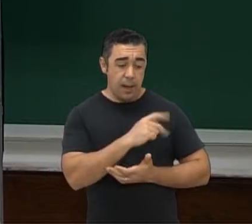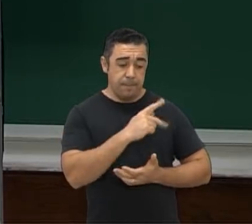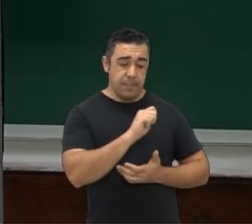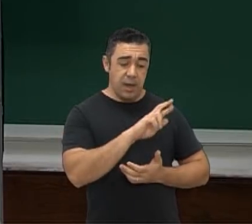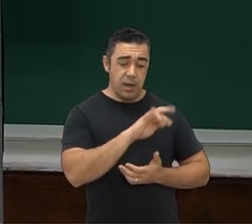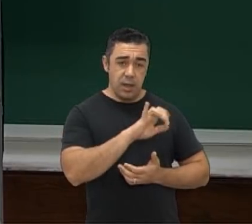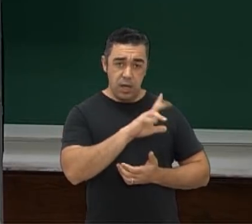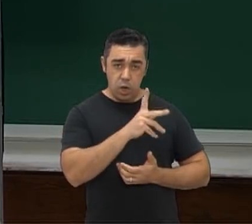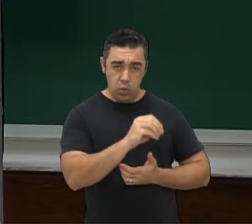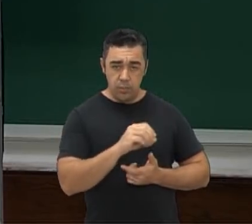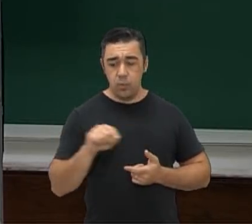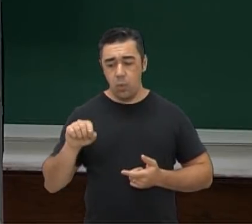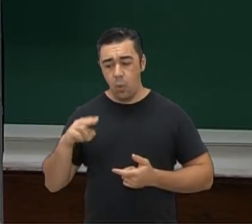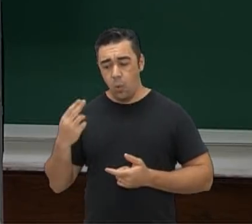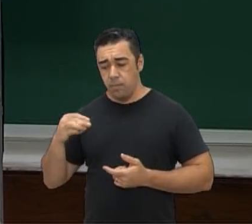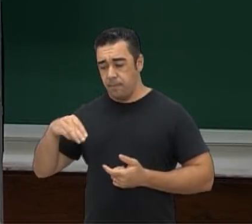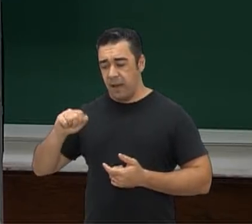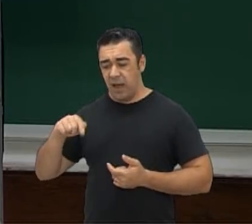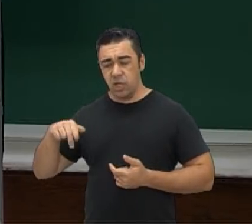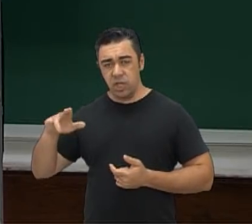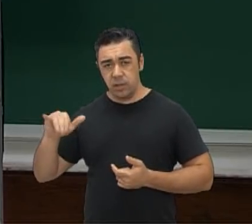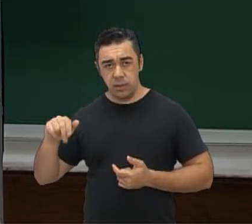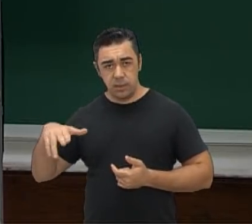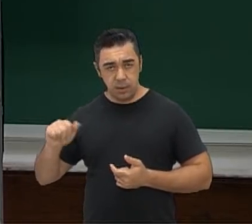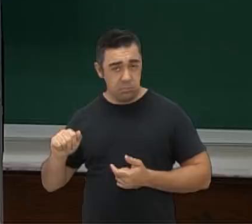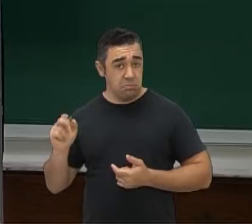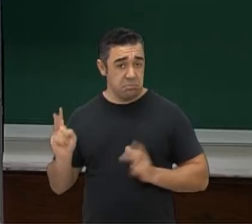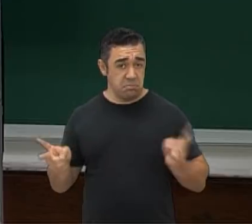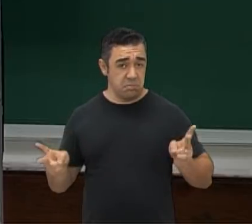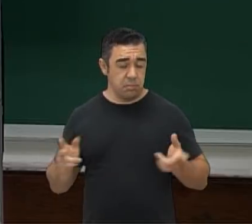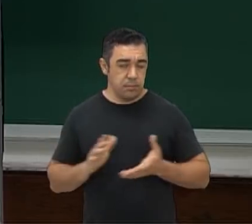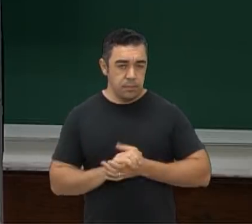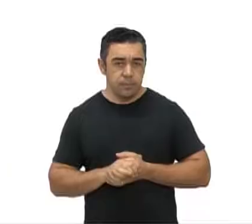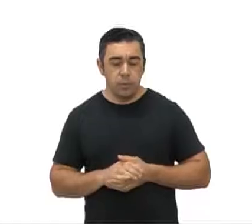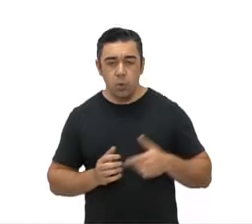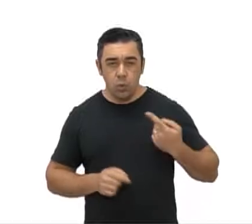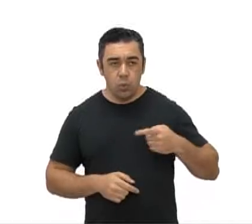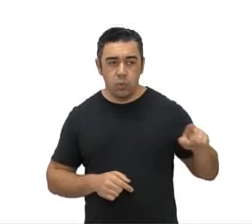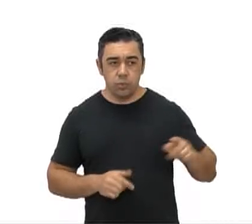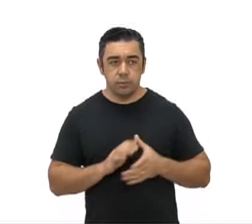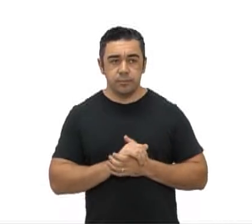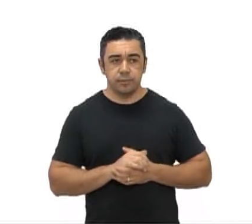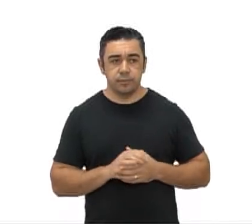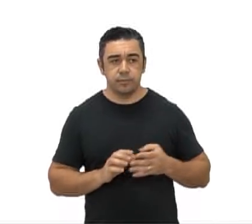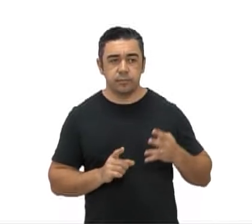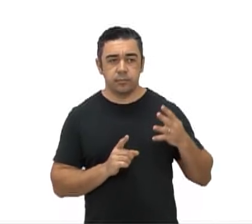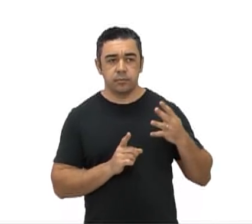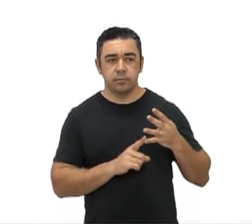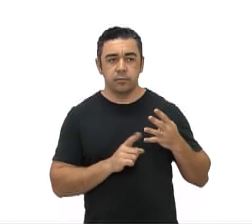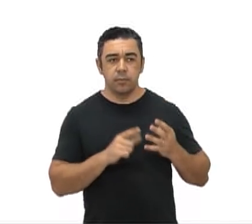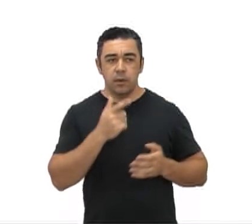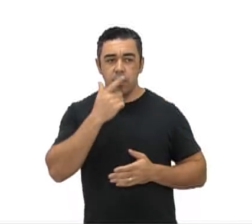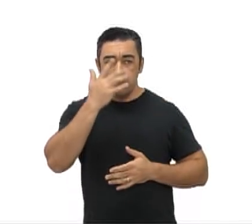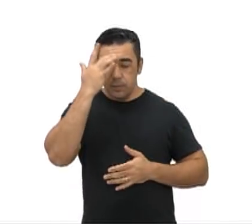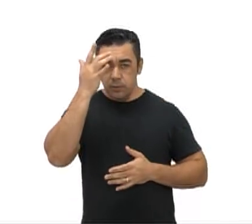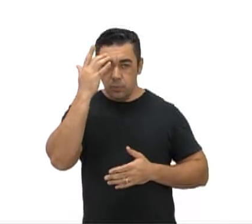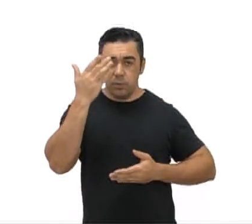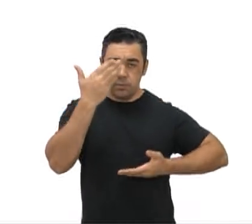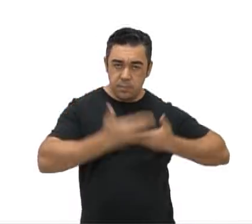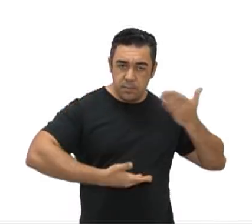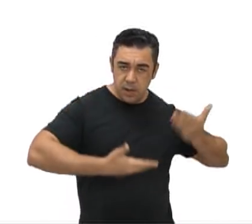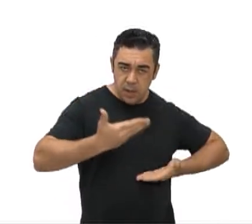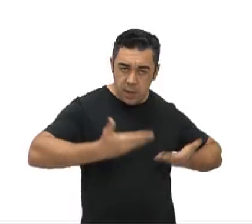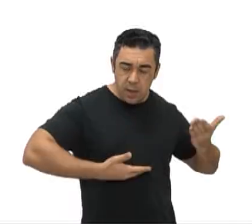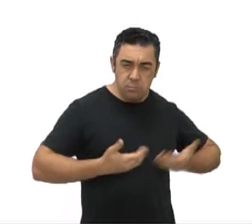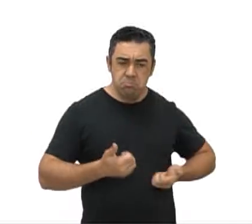adjetivo uniforme. No penúltimo exemplo nós temos empregado competente, empregada